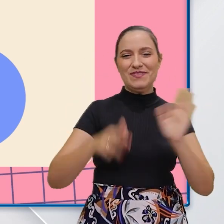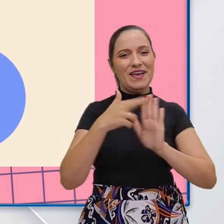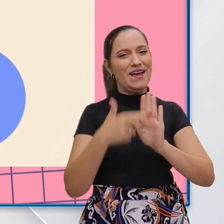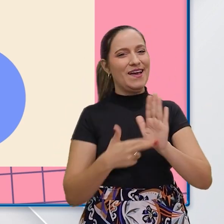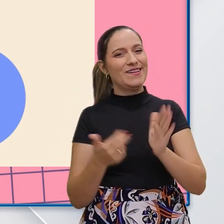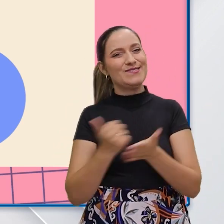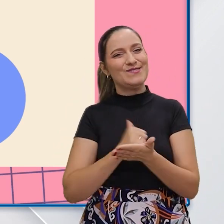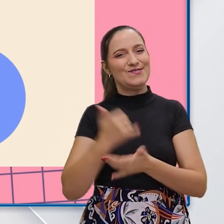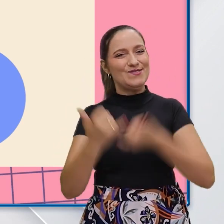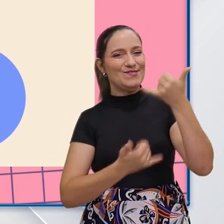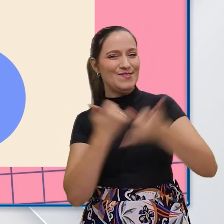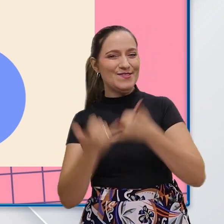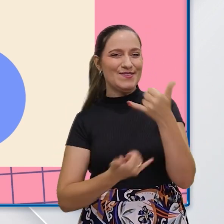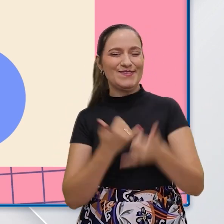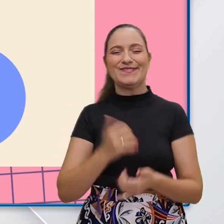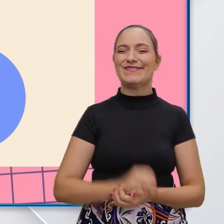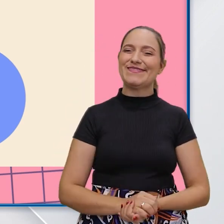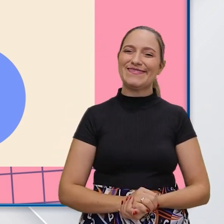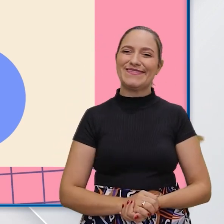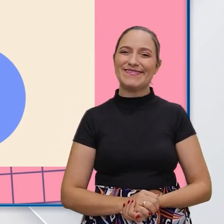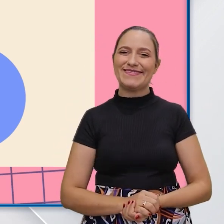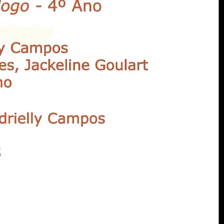suas regras de jogos.